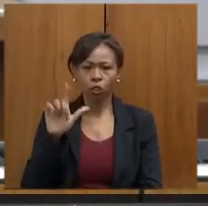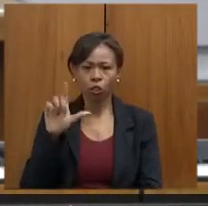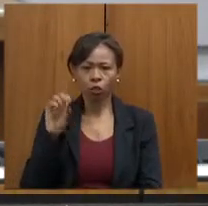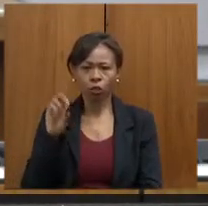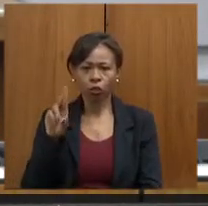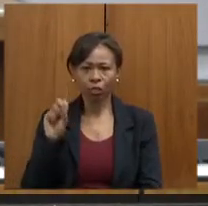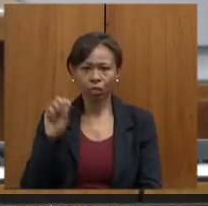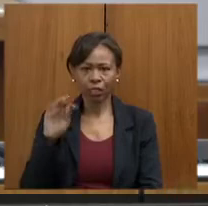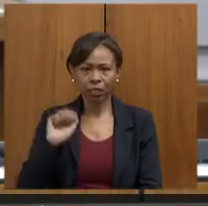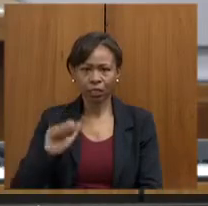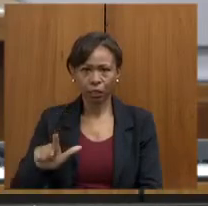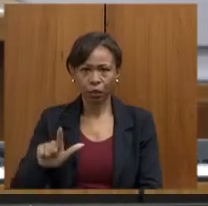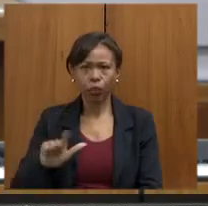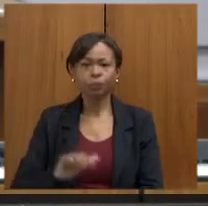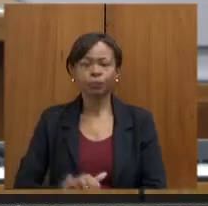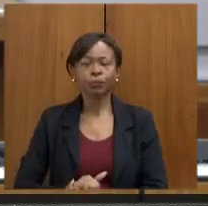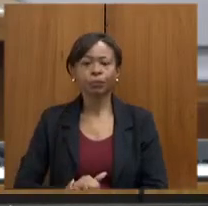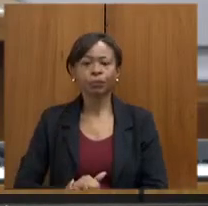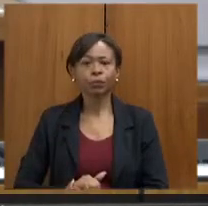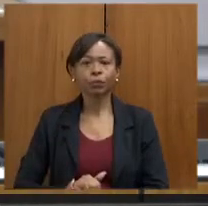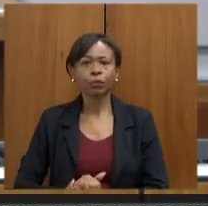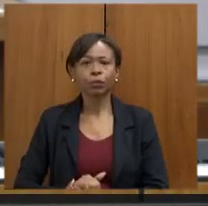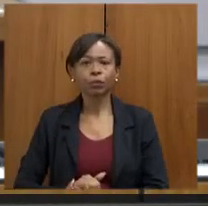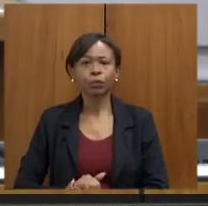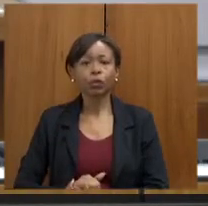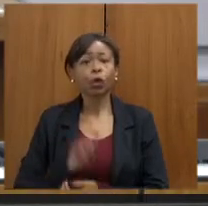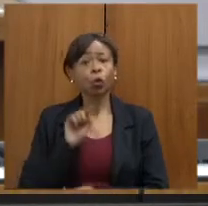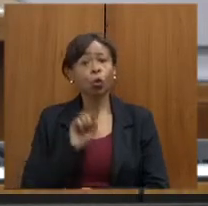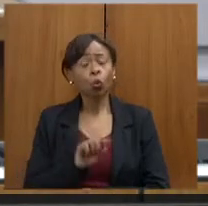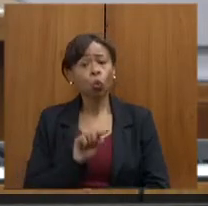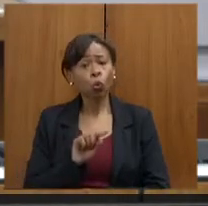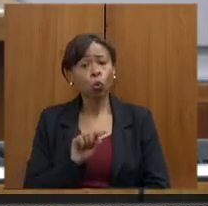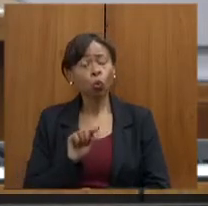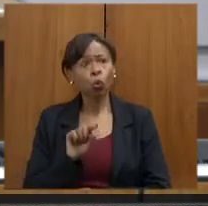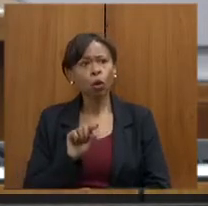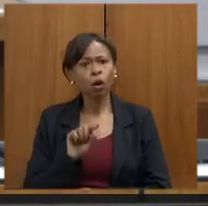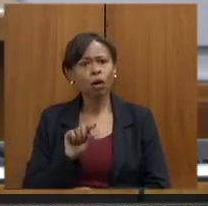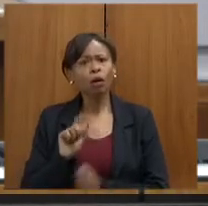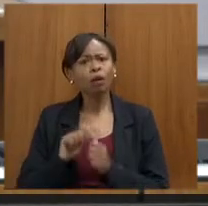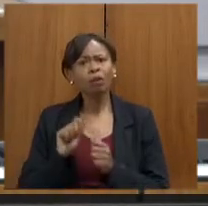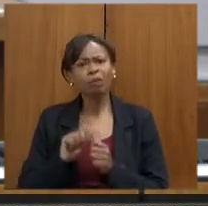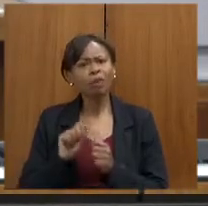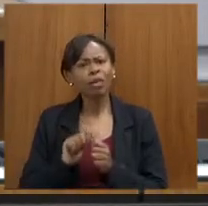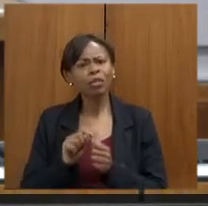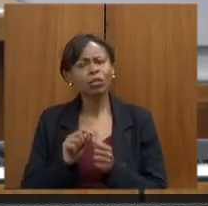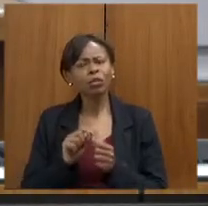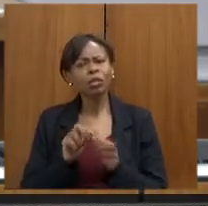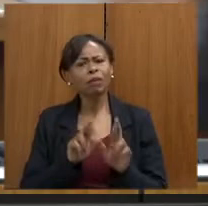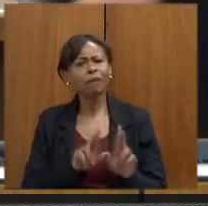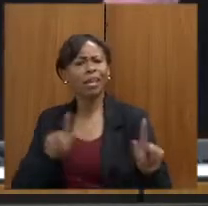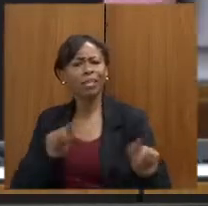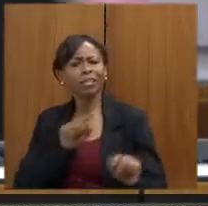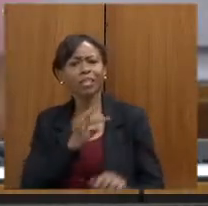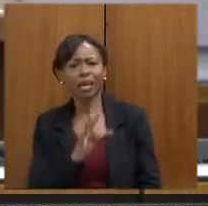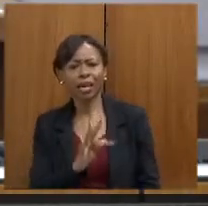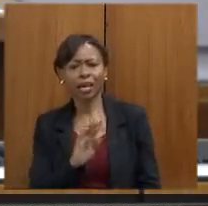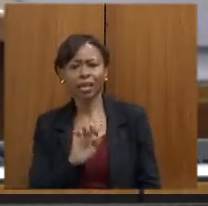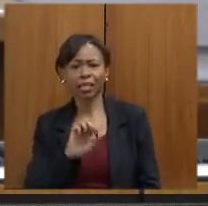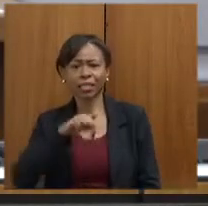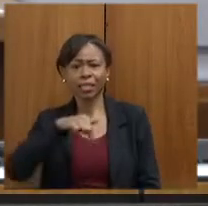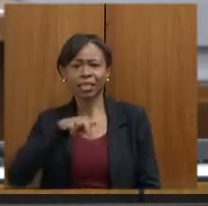o México secretário as deu um tratamento diferenciado para tequila tequila hoje é vendida no mundo inteiro